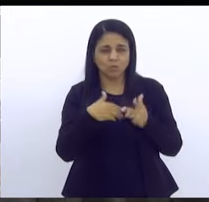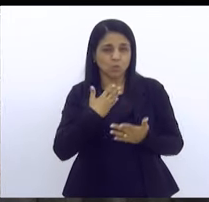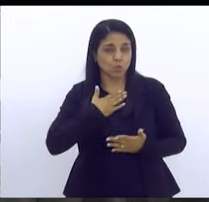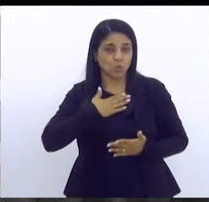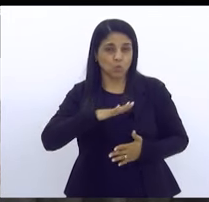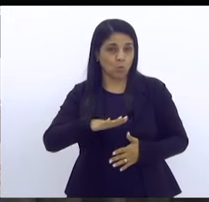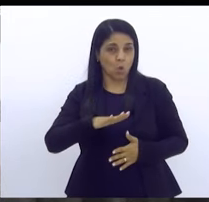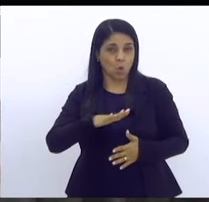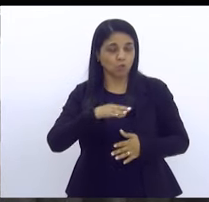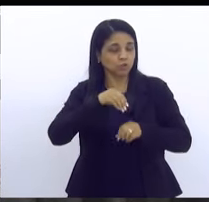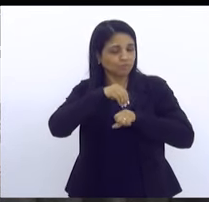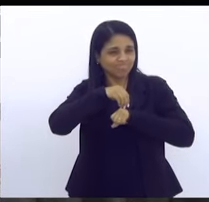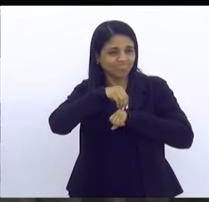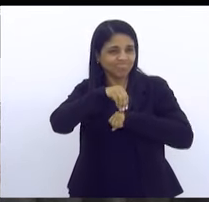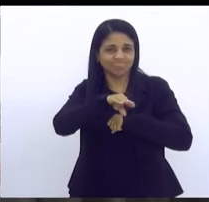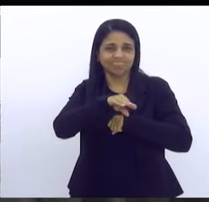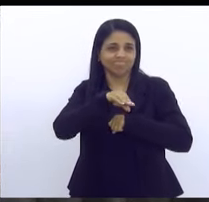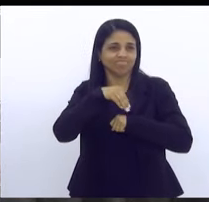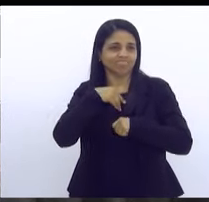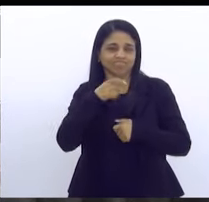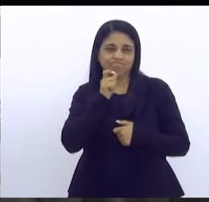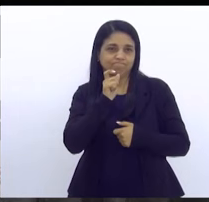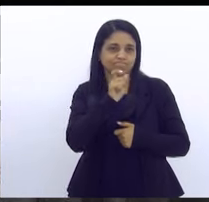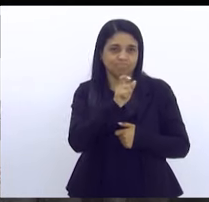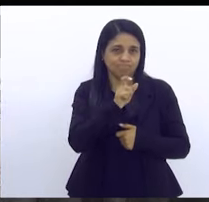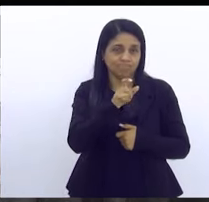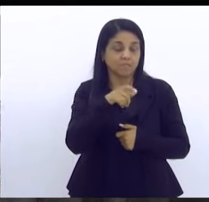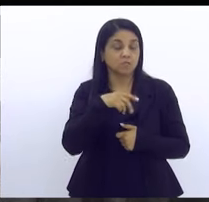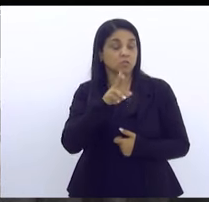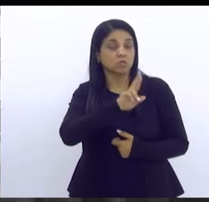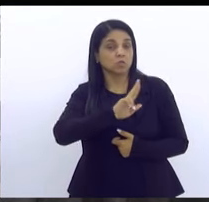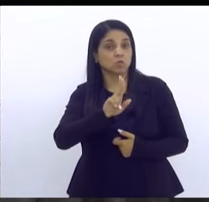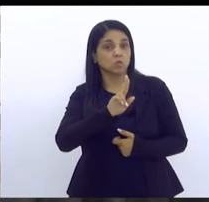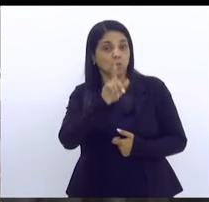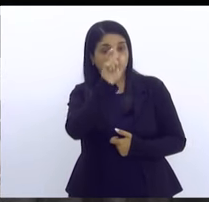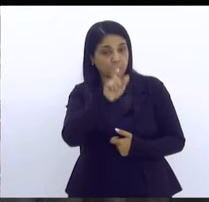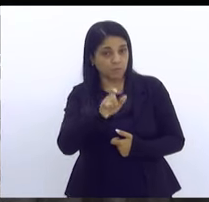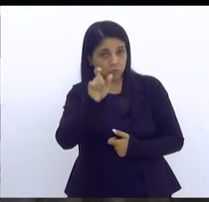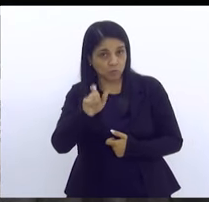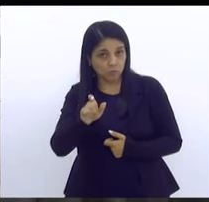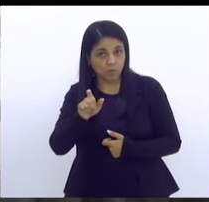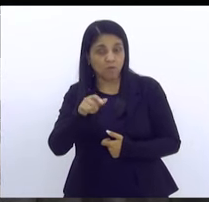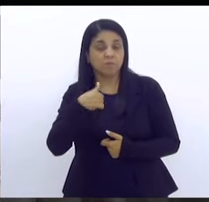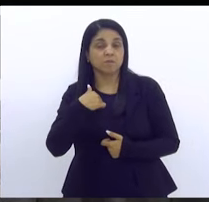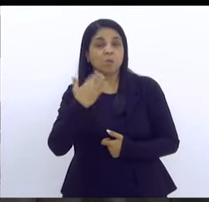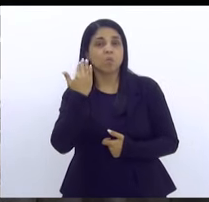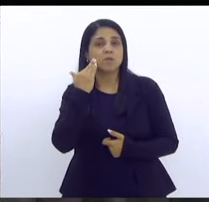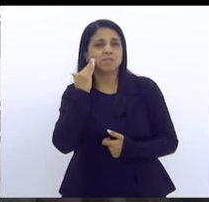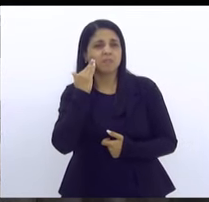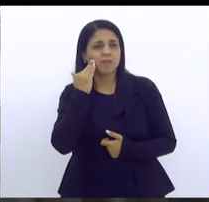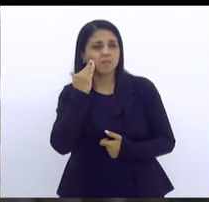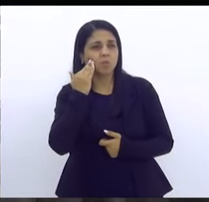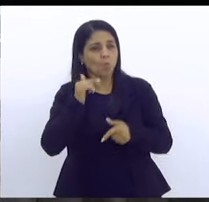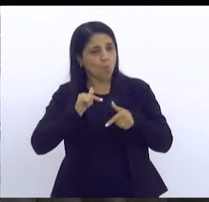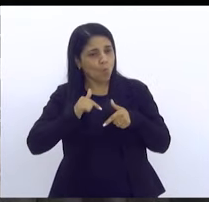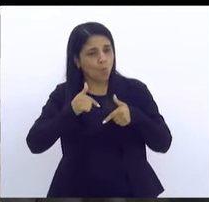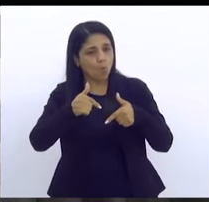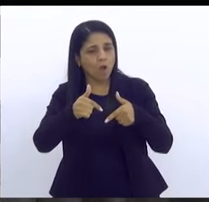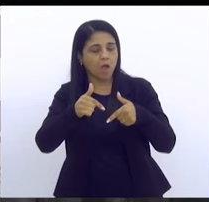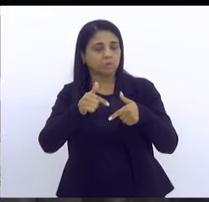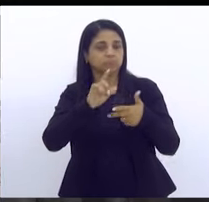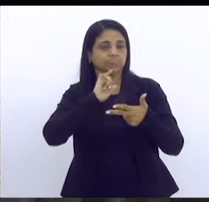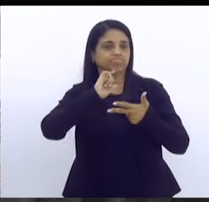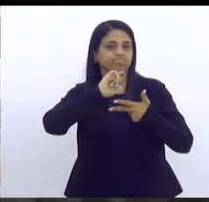a indicação de um nome de uma determinada pessoa, porque sempre entendo que isso é um ato exclusivo do